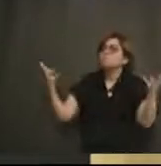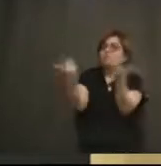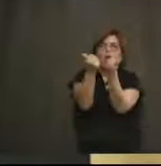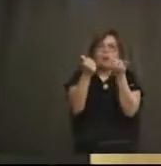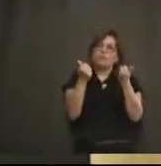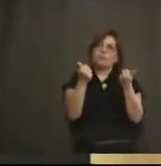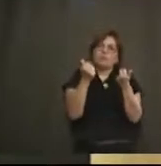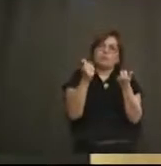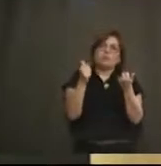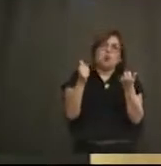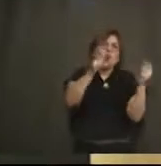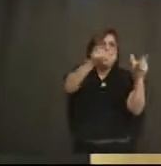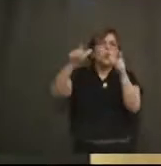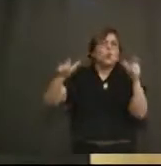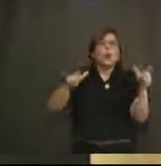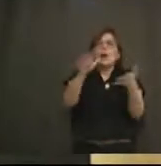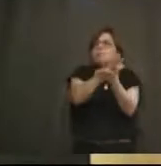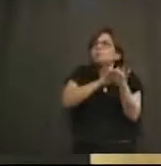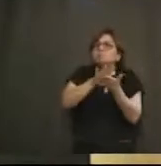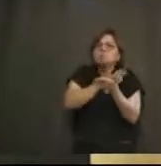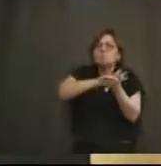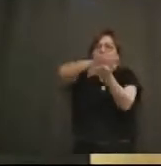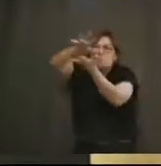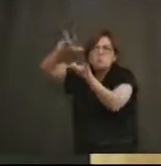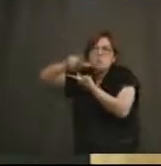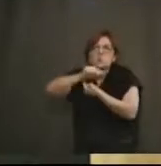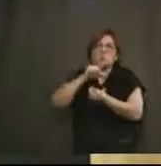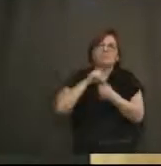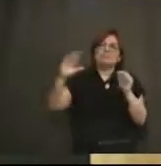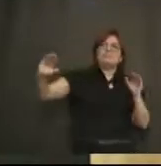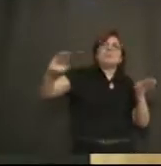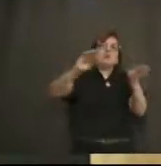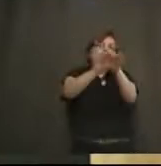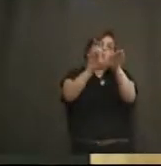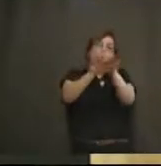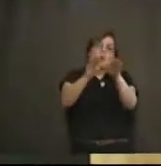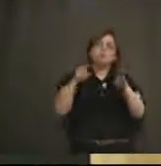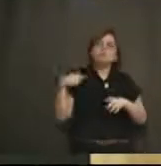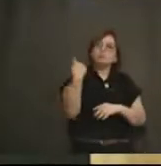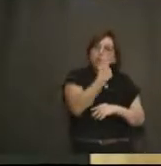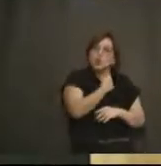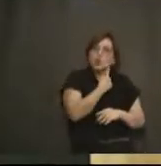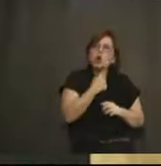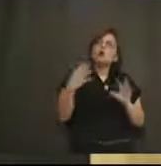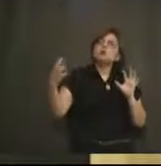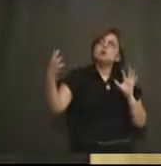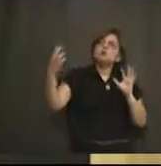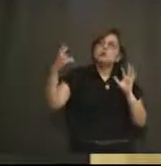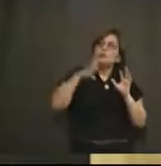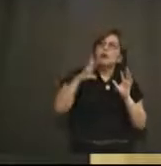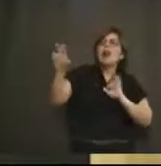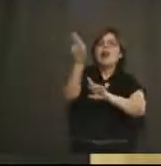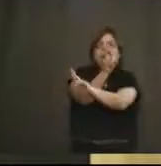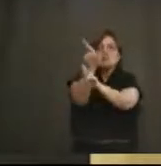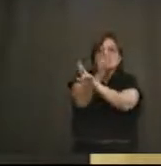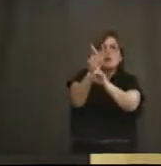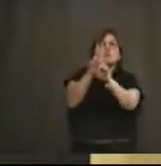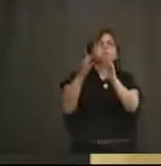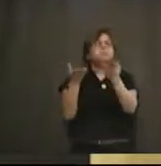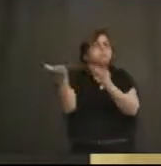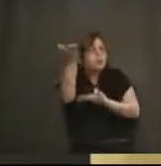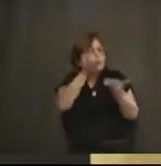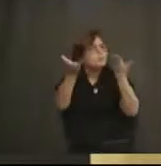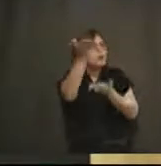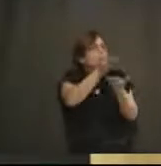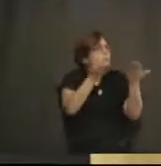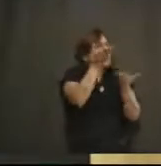estamos intensamente enraizados na realidade social do país, interagindo com todas as